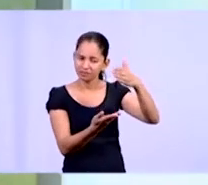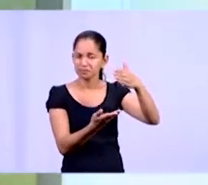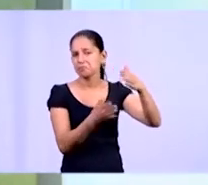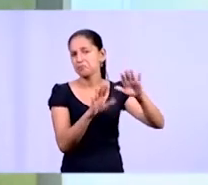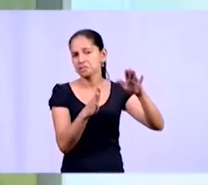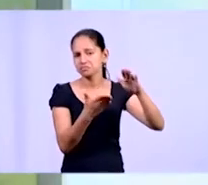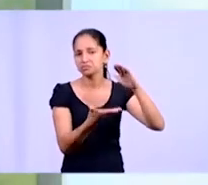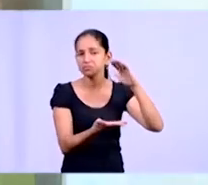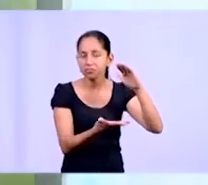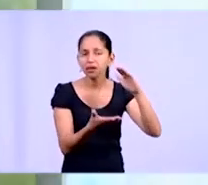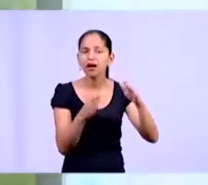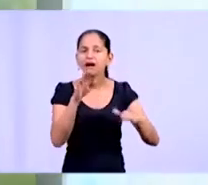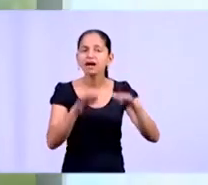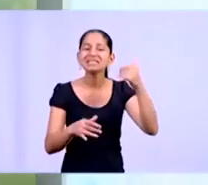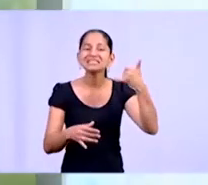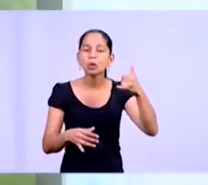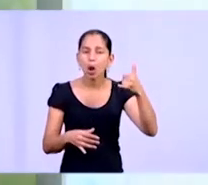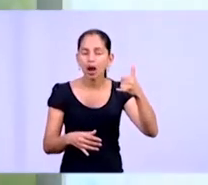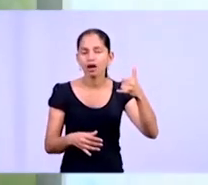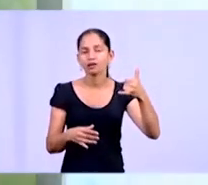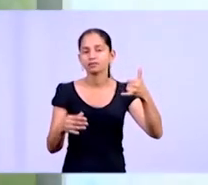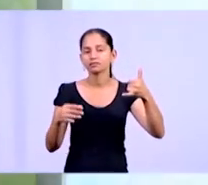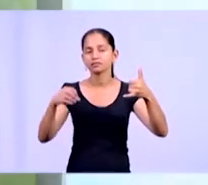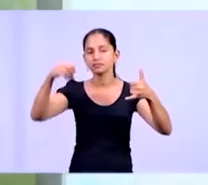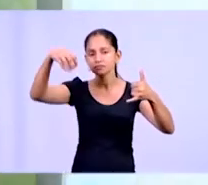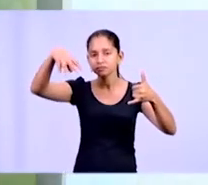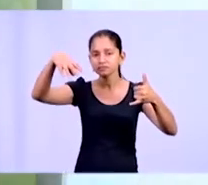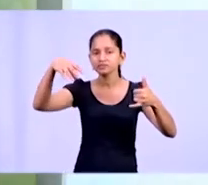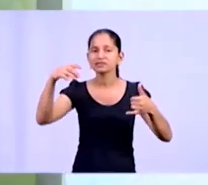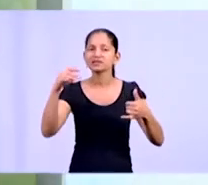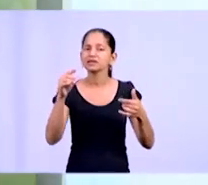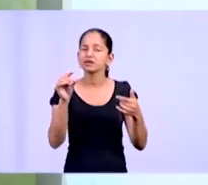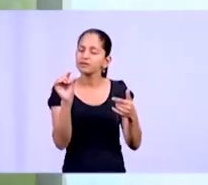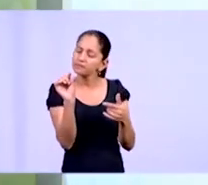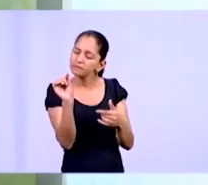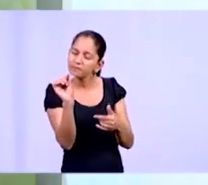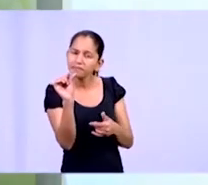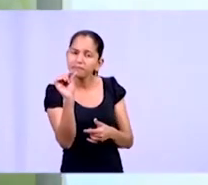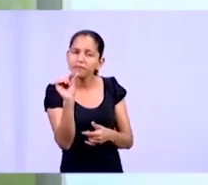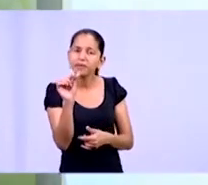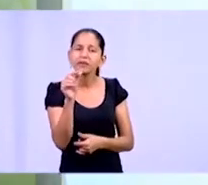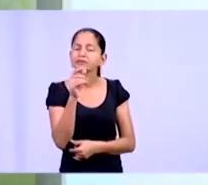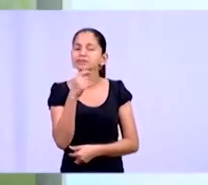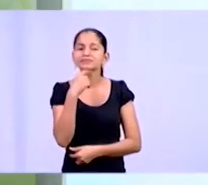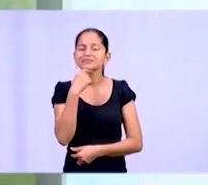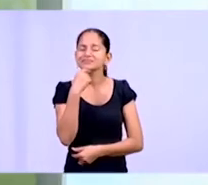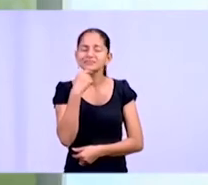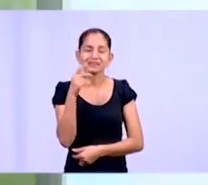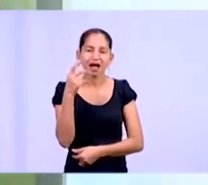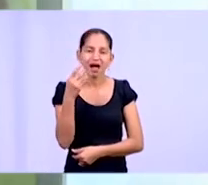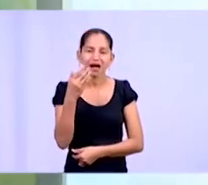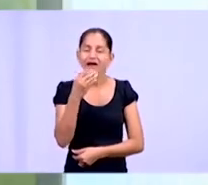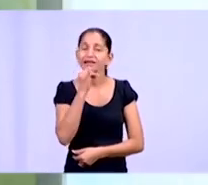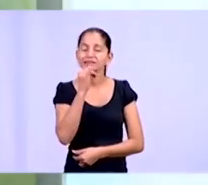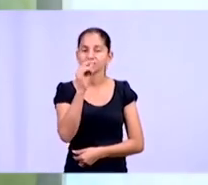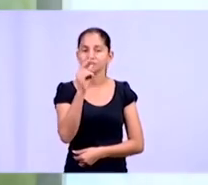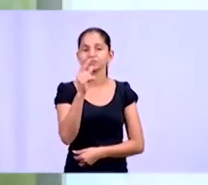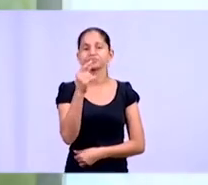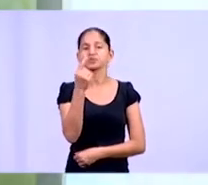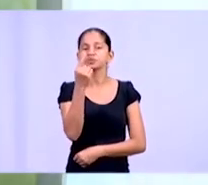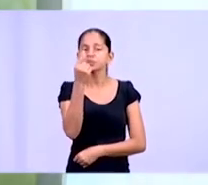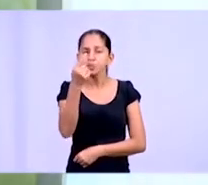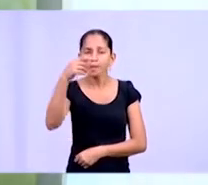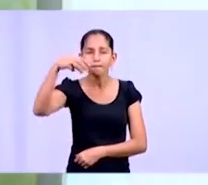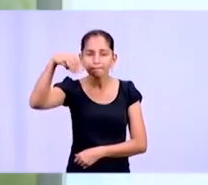entre aspas, as lâmpadas de hoje, ela tem um tamanho de nanômetros. Sabe o que, é que são nanômetros? Pega